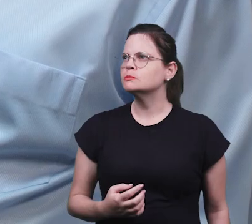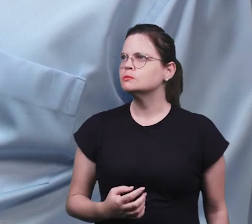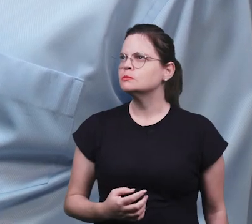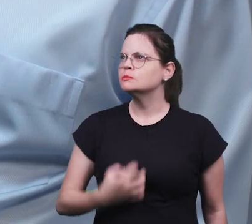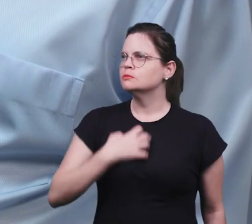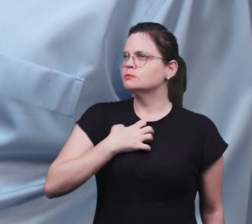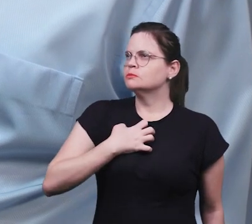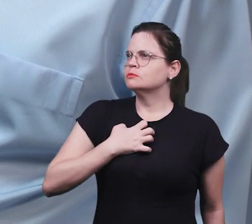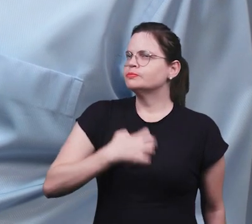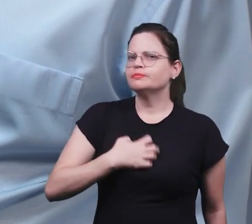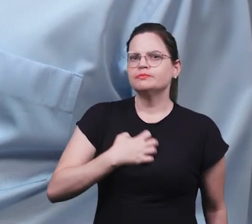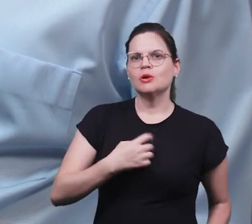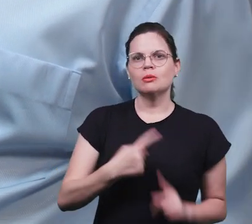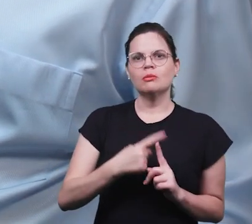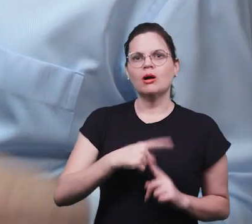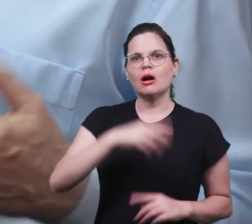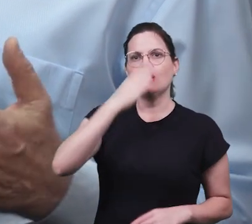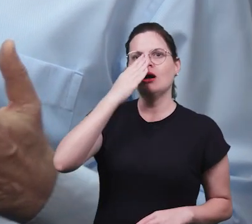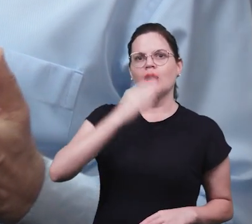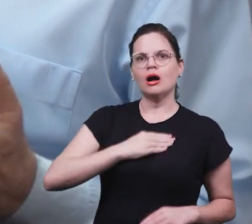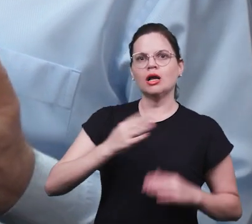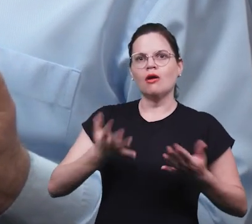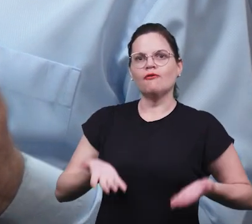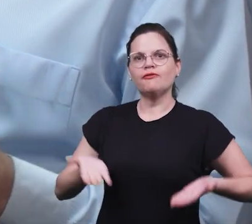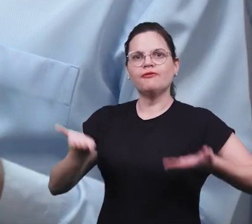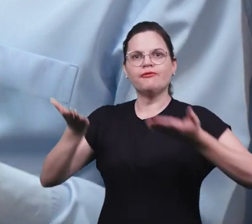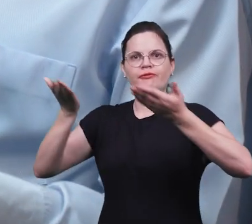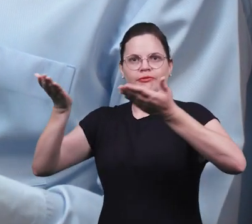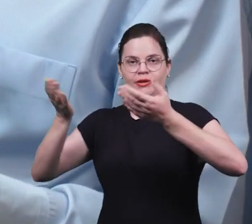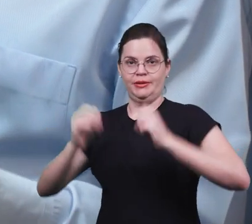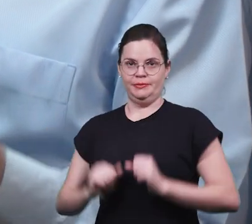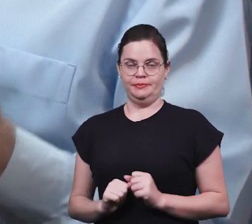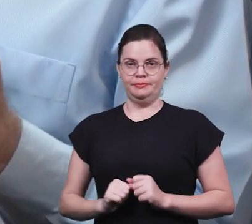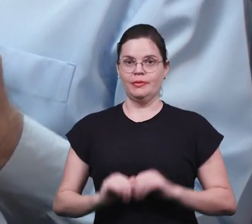rejeição de Deus. E interessante que no culto